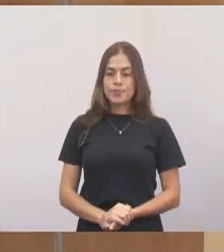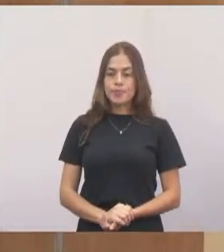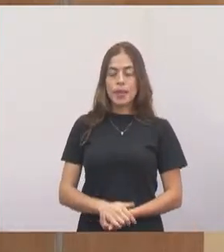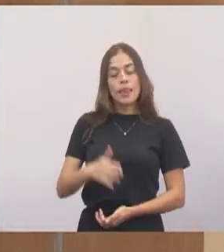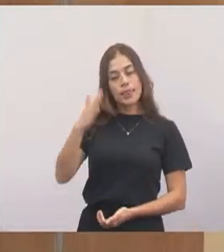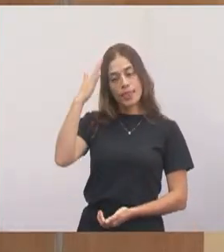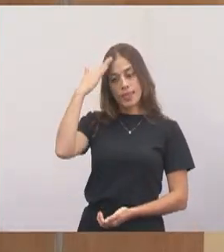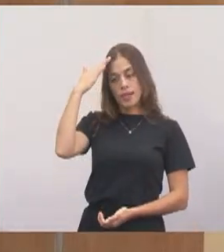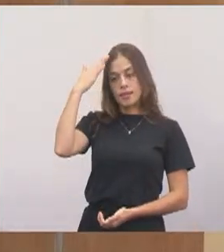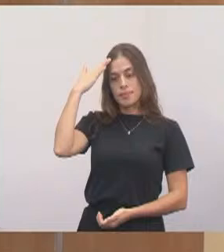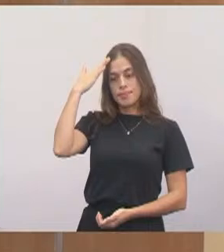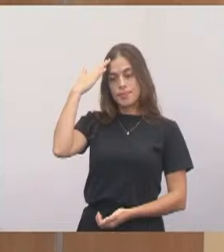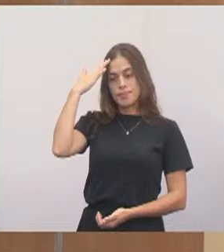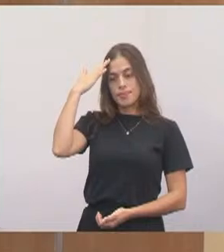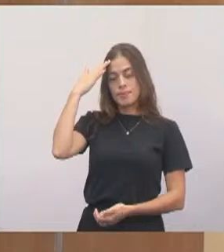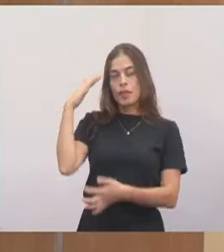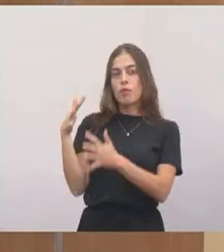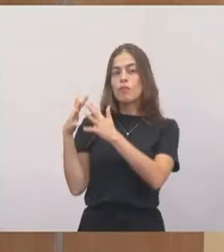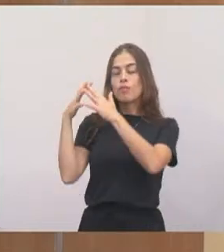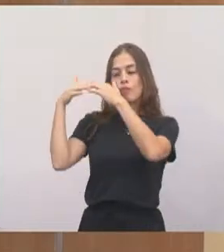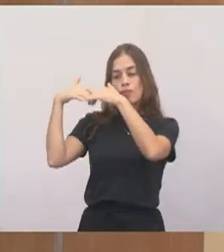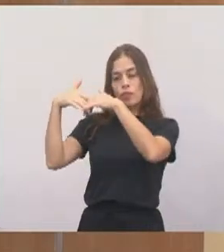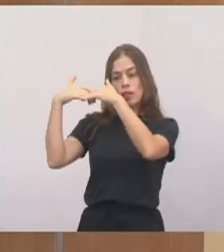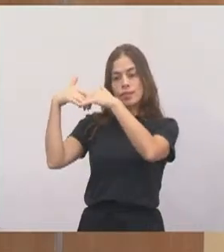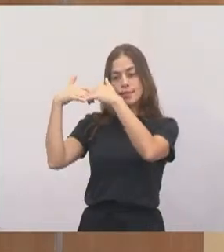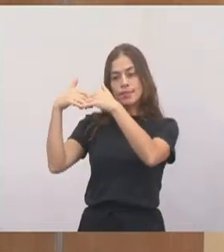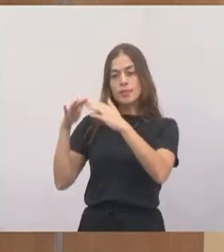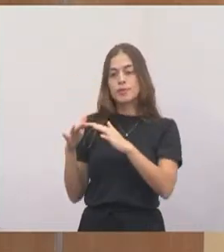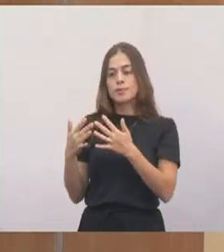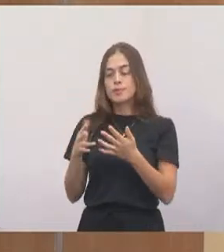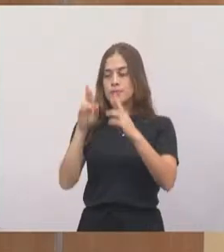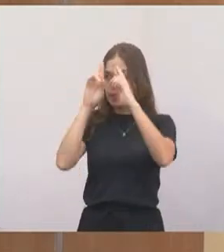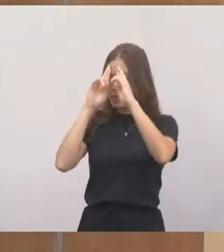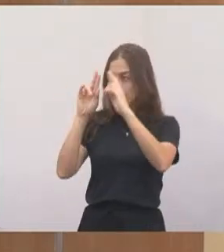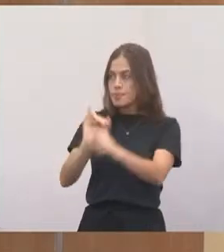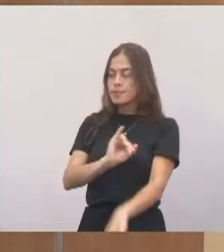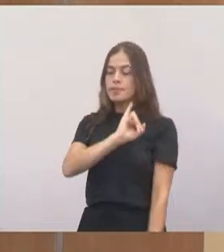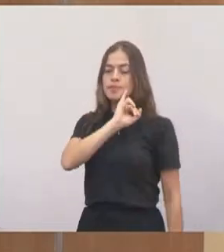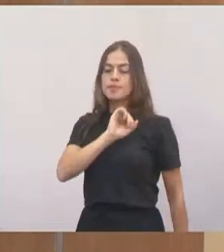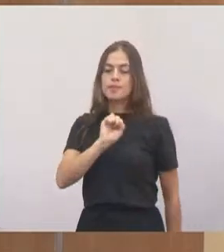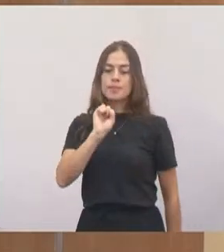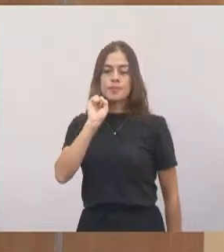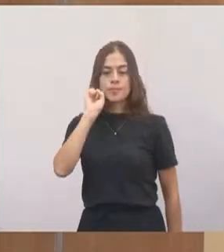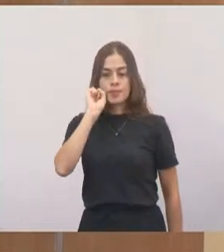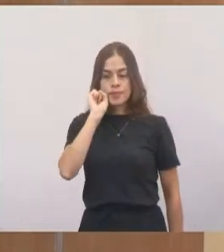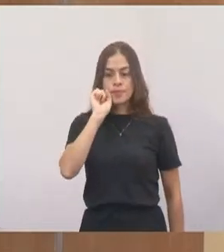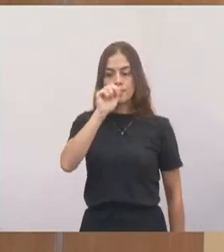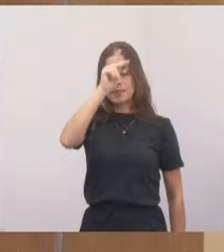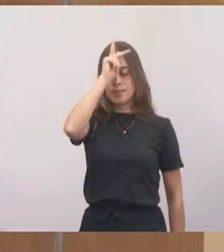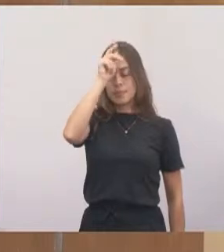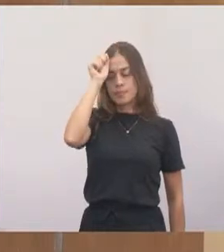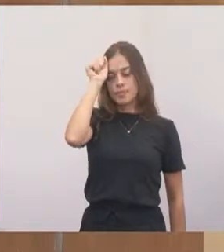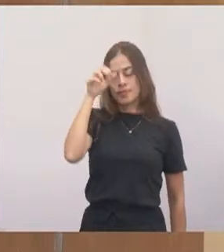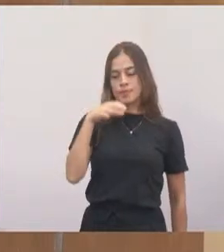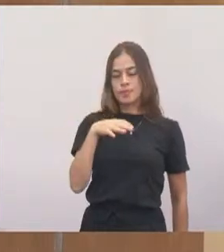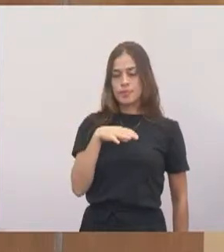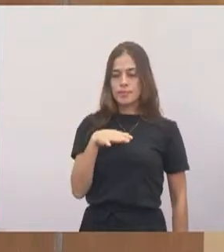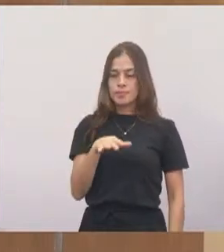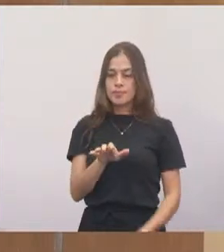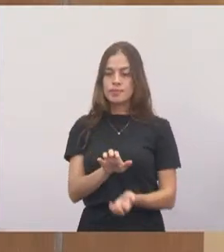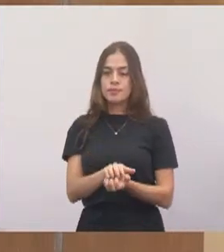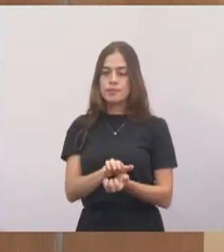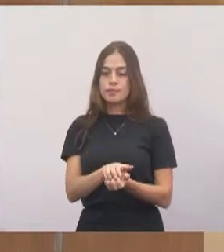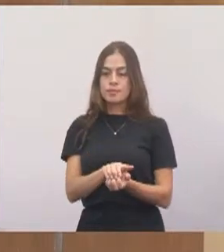saberão melhor refletir. Respeitosamente, Isaías José de Santana, Prefeito Municipal de